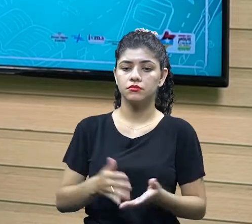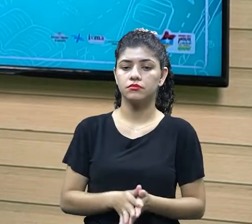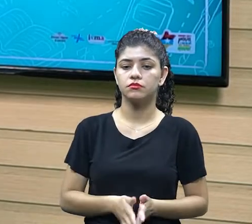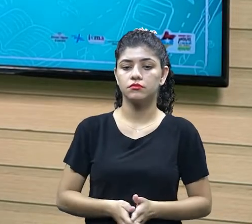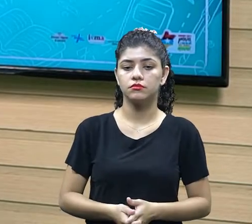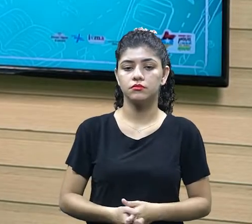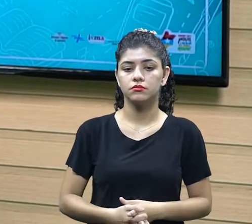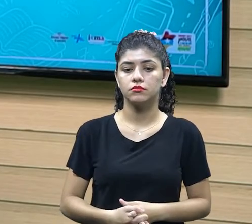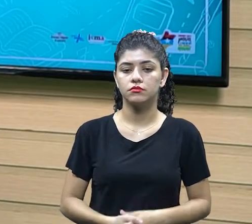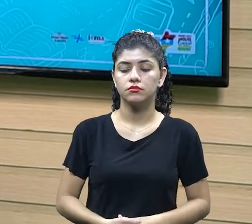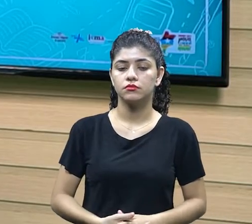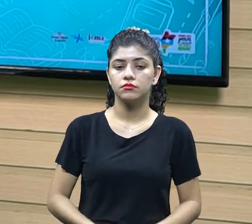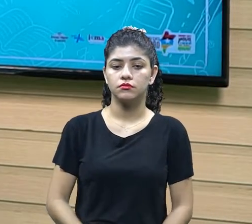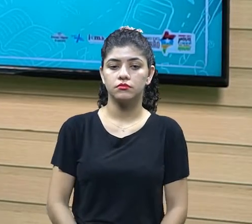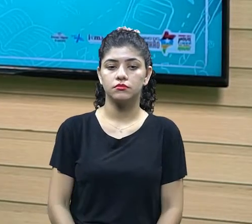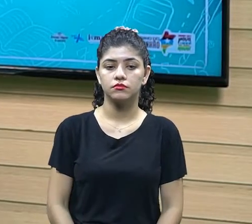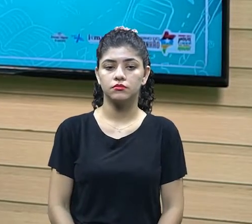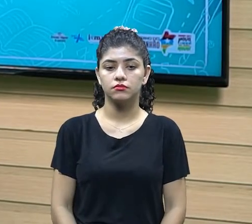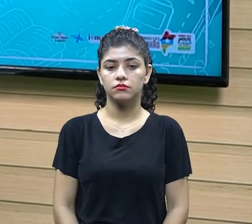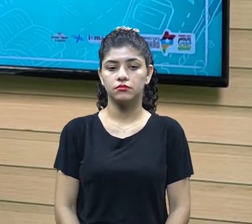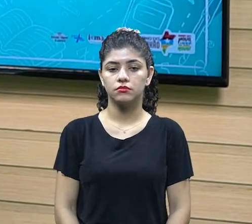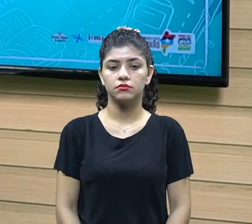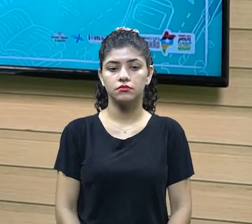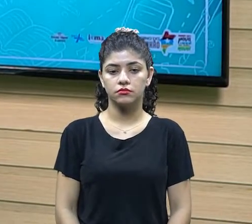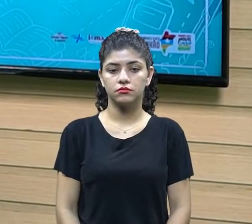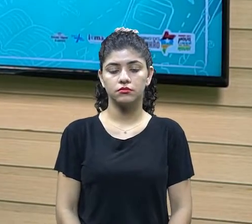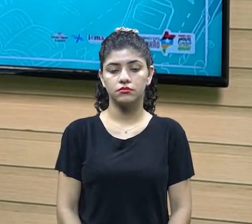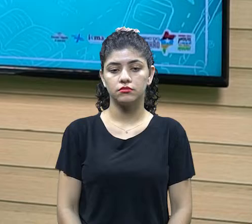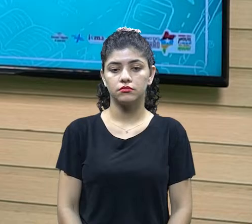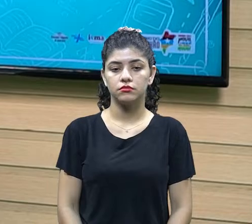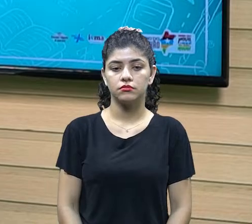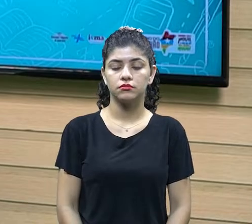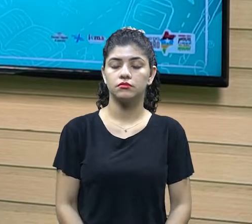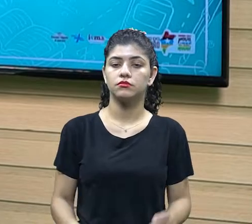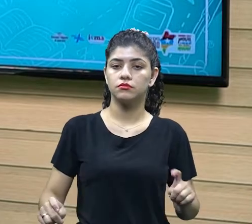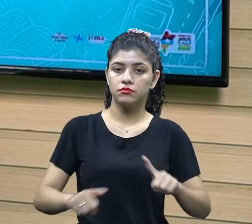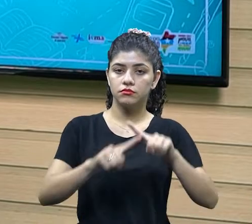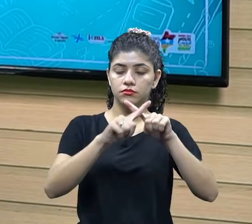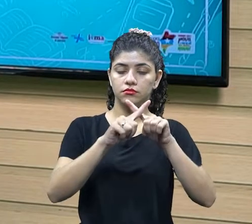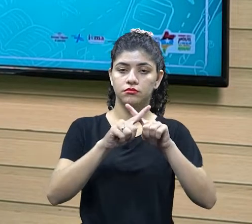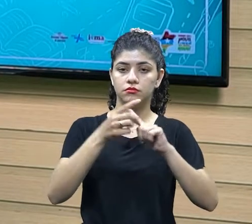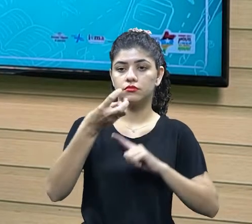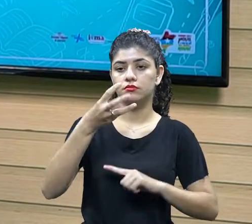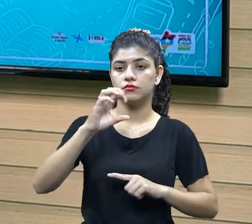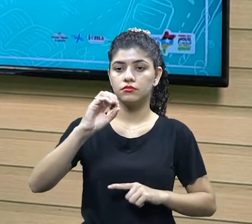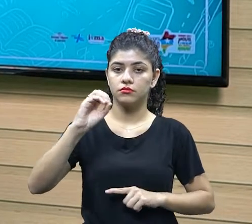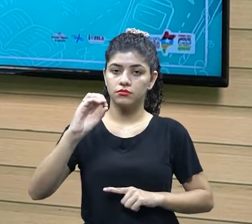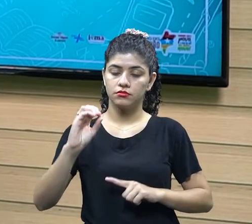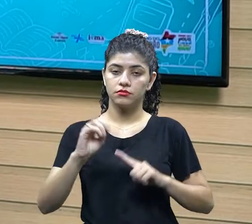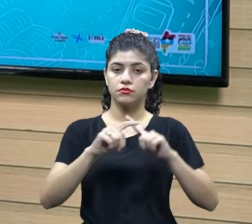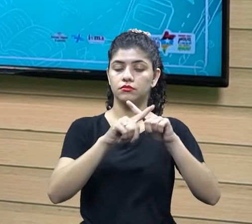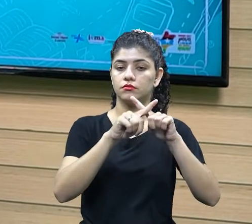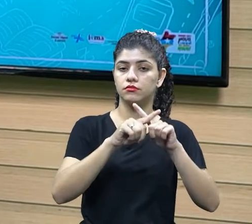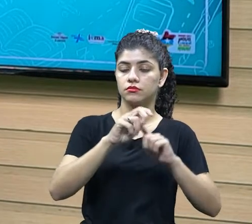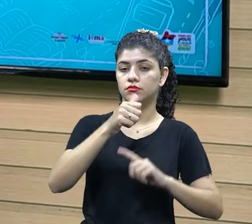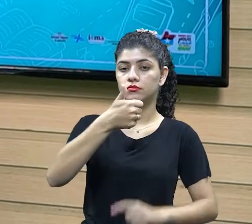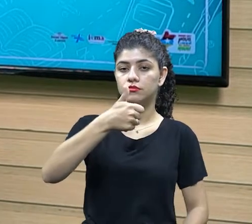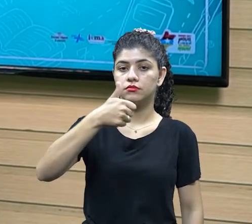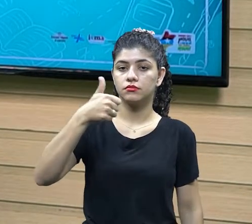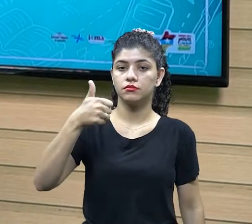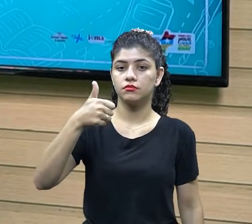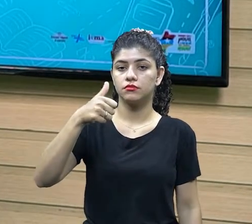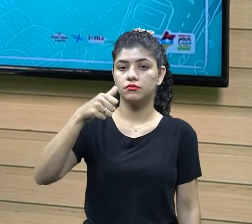cálculo? Você vai pegar 30 vai multiplicar